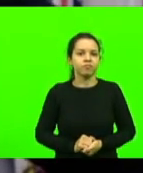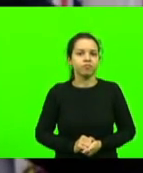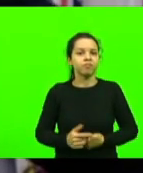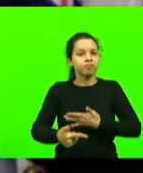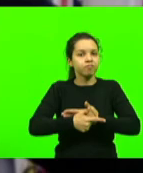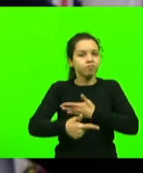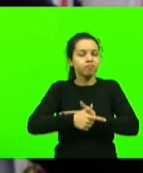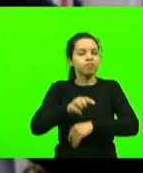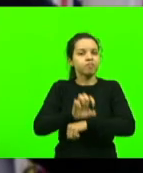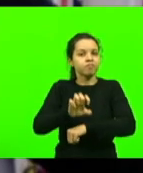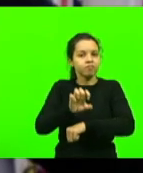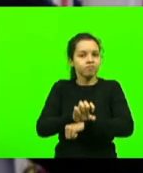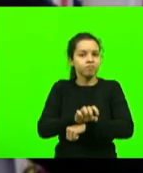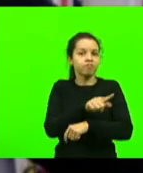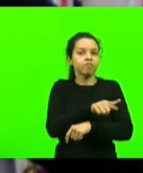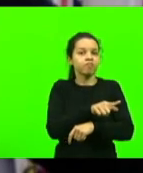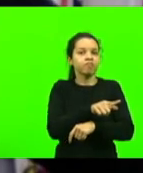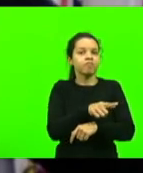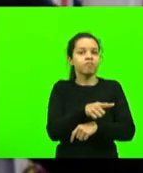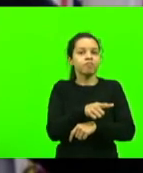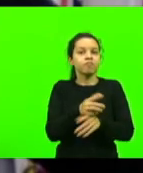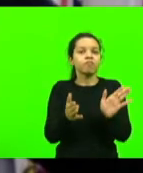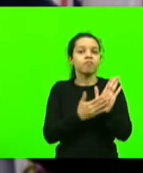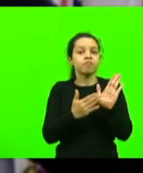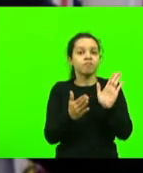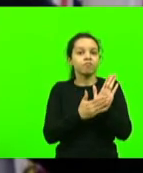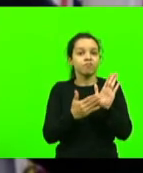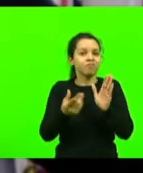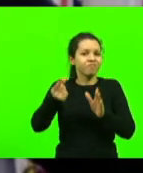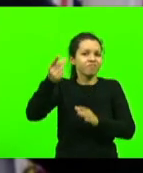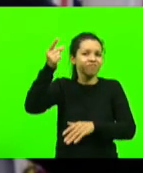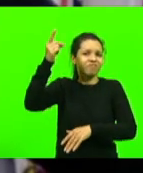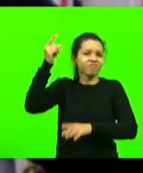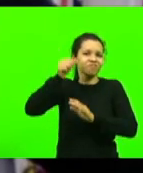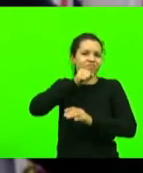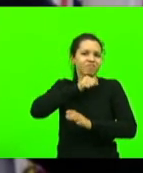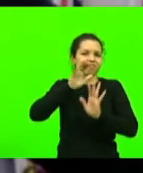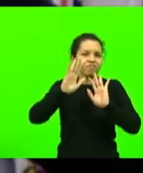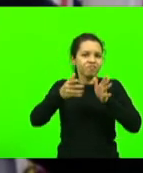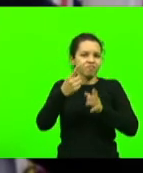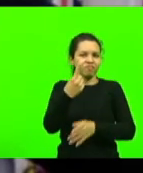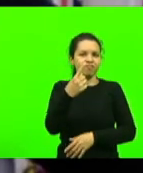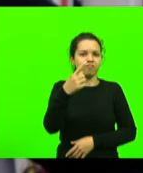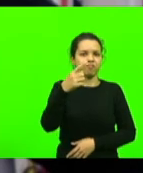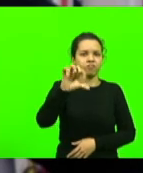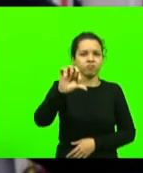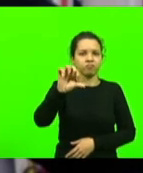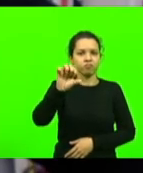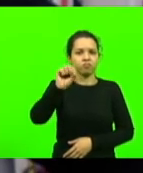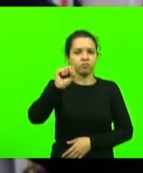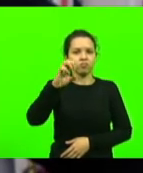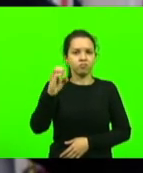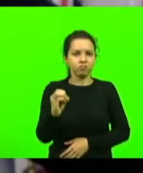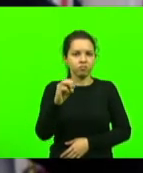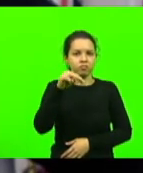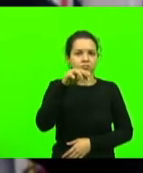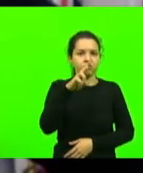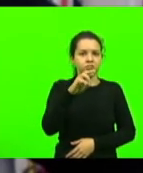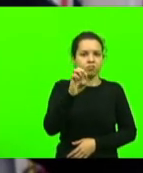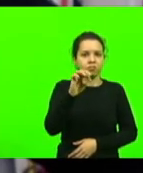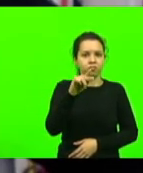proposta ultrapassada do estado mínimo formulado nos anos de 1980 por Margaret